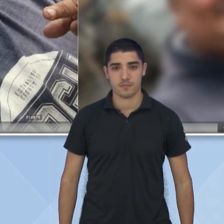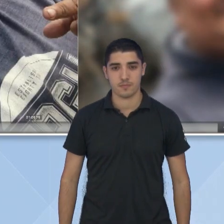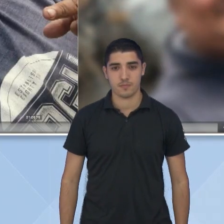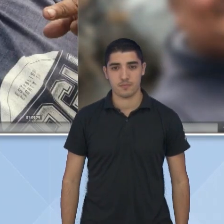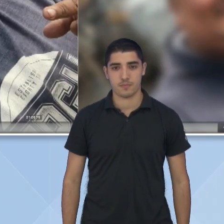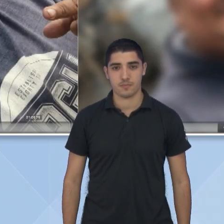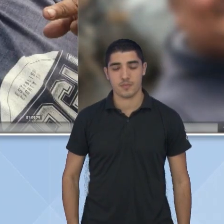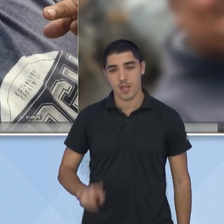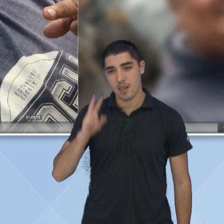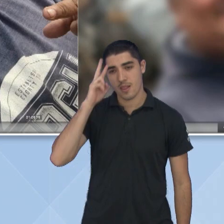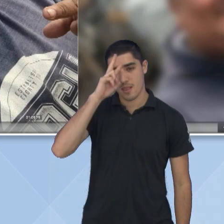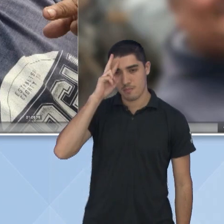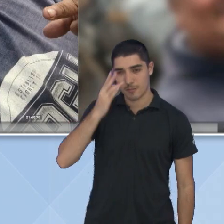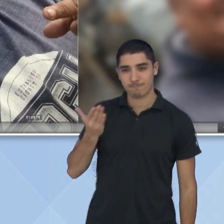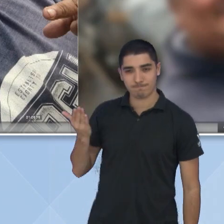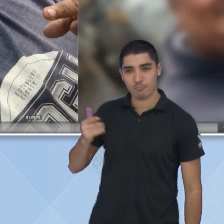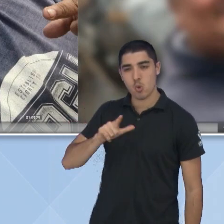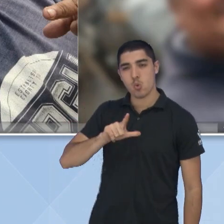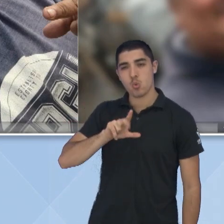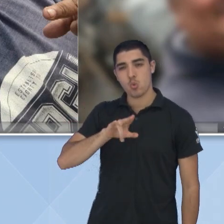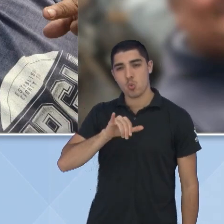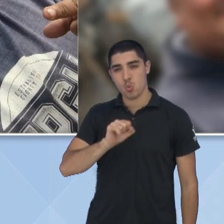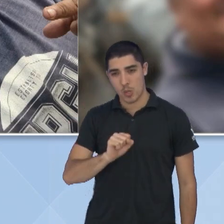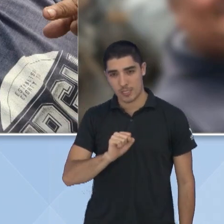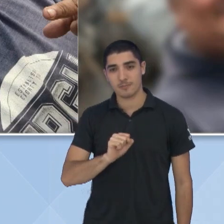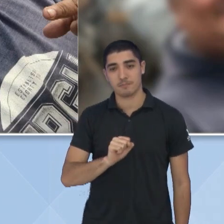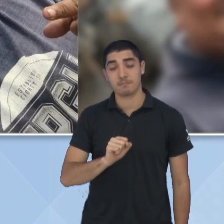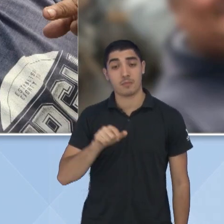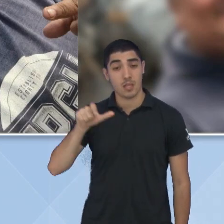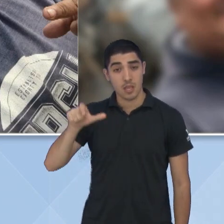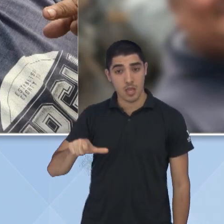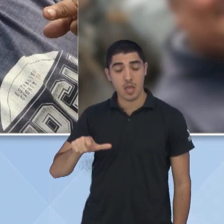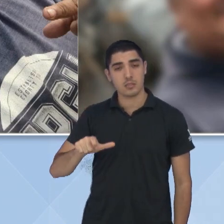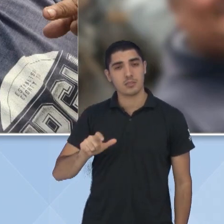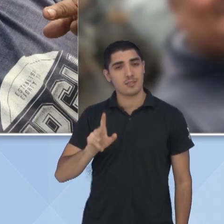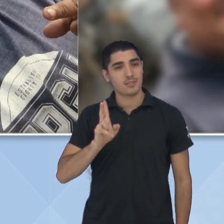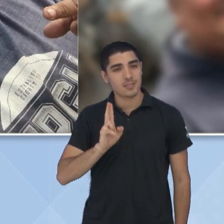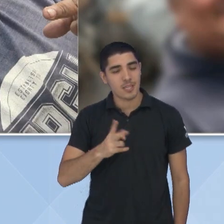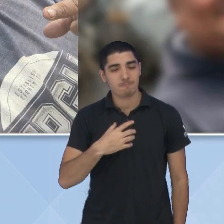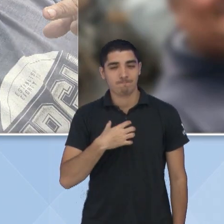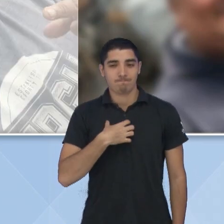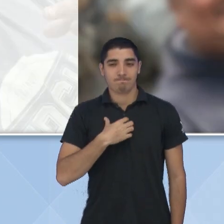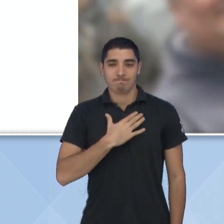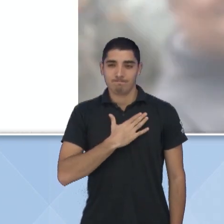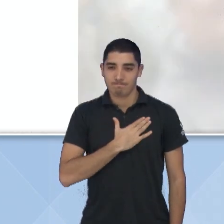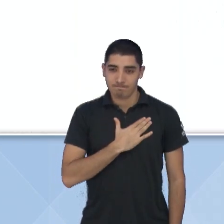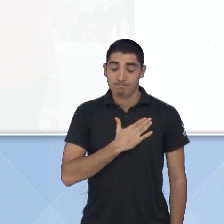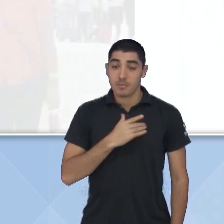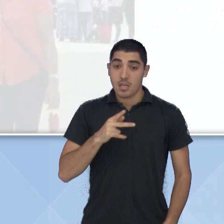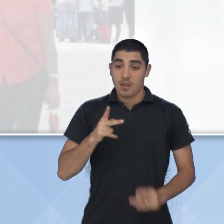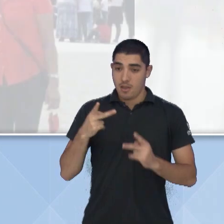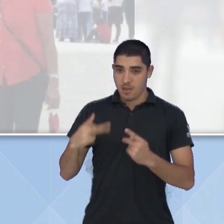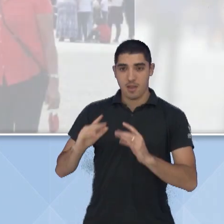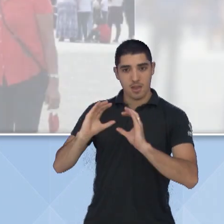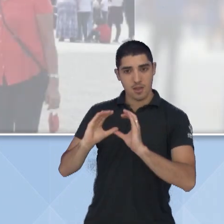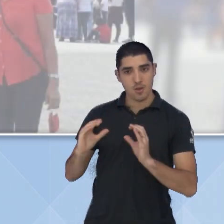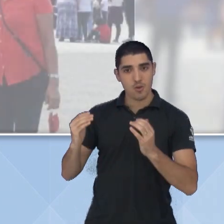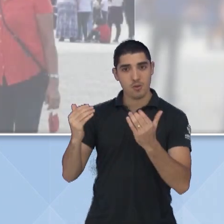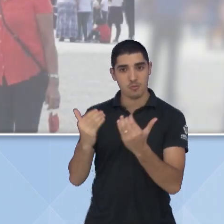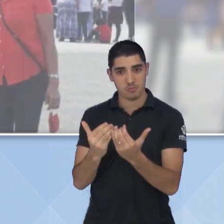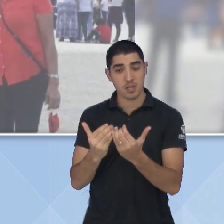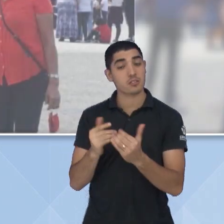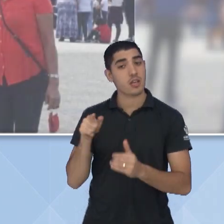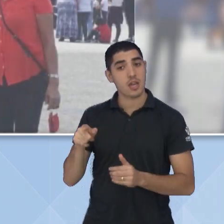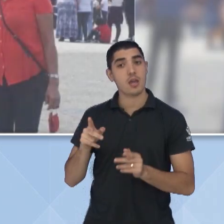Em memória de Luiz Ricardo de Freitas, um homem cuja vida deixou marcas profundas na comunidade, propomos